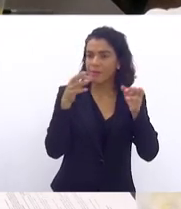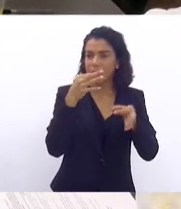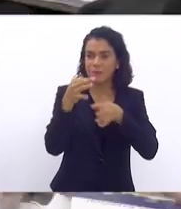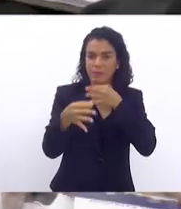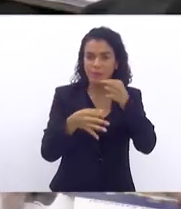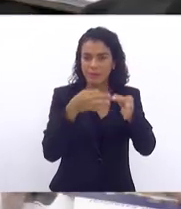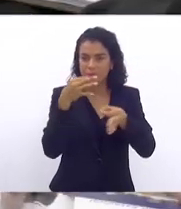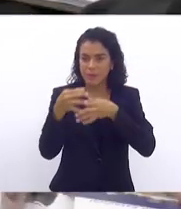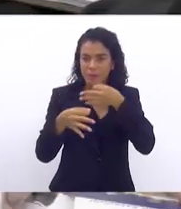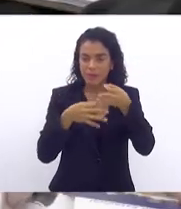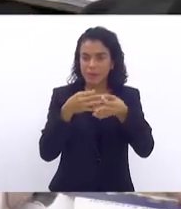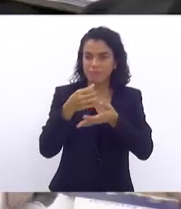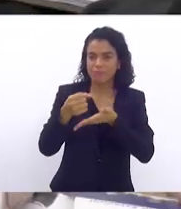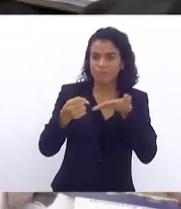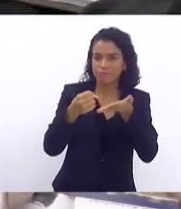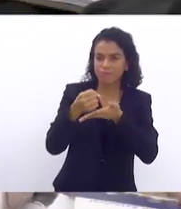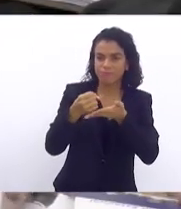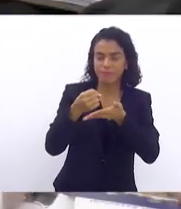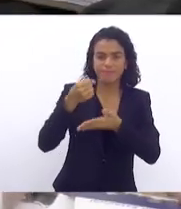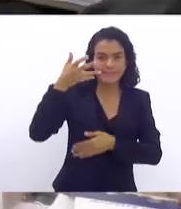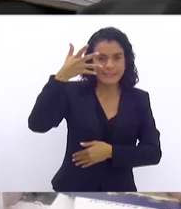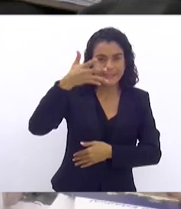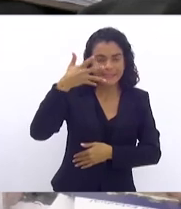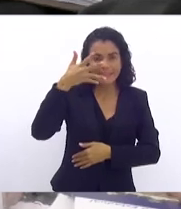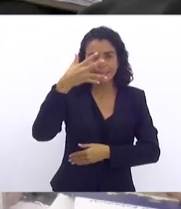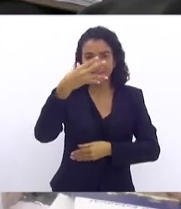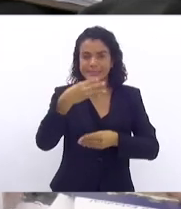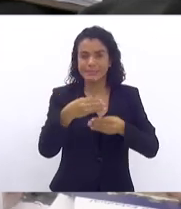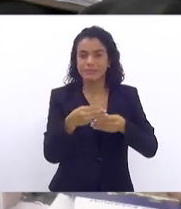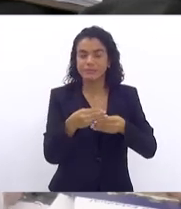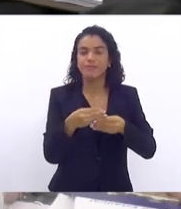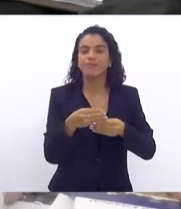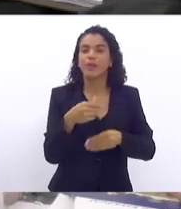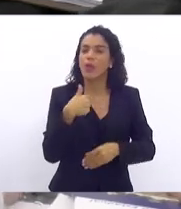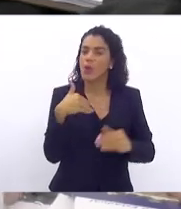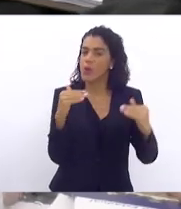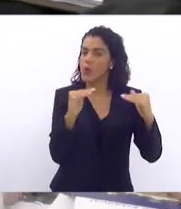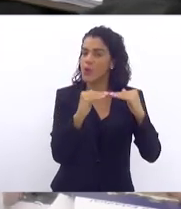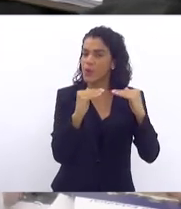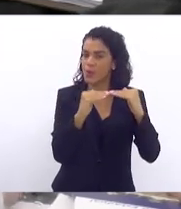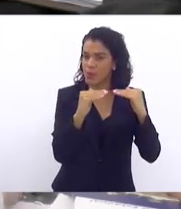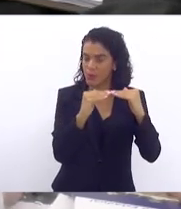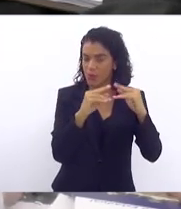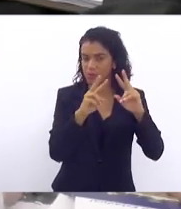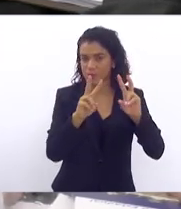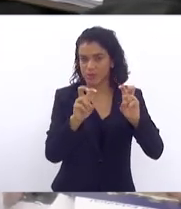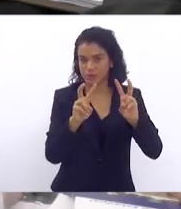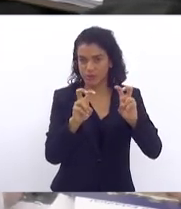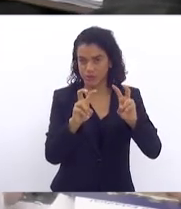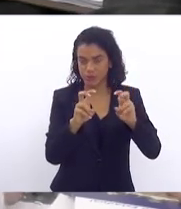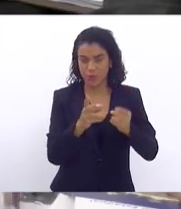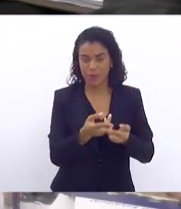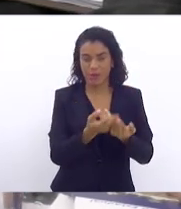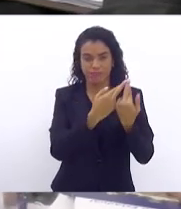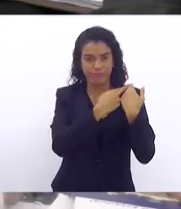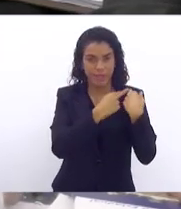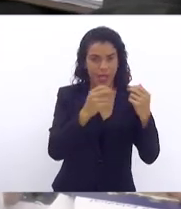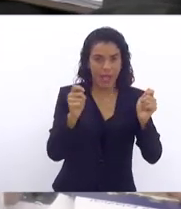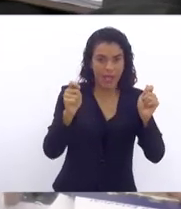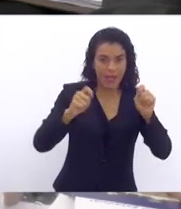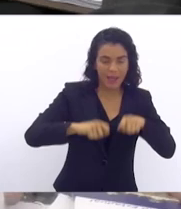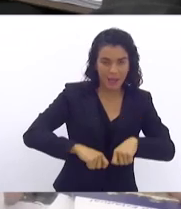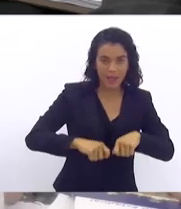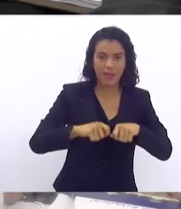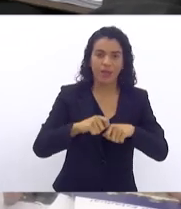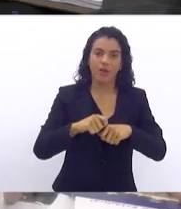os seus fundamentos da argumentação, eu concordo sobre a competência, a capacidade